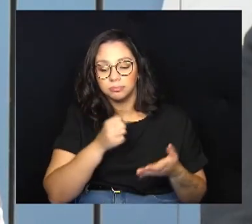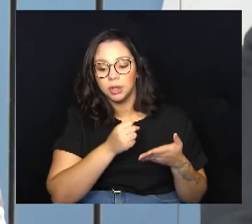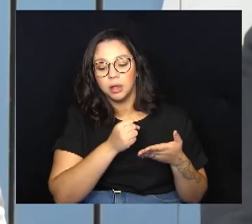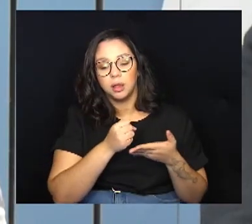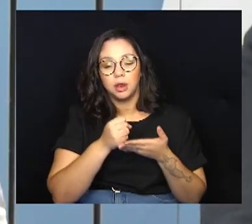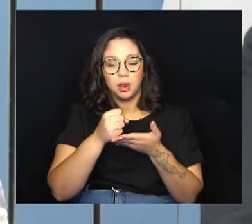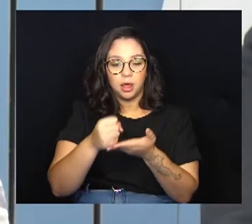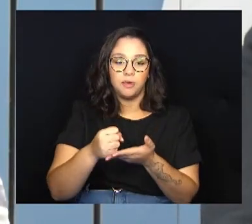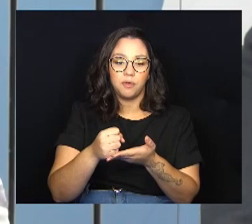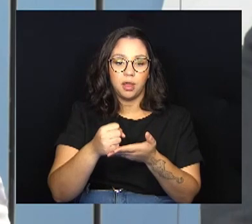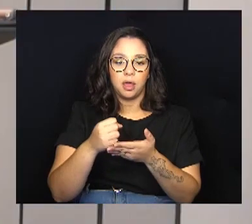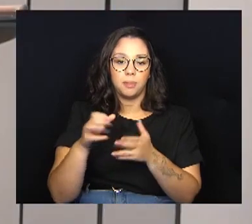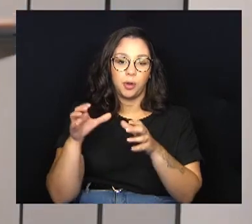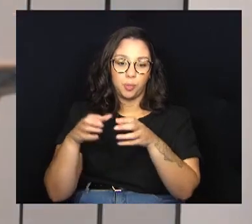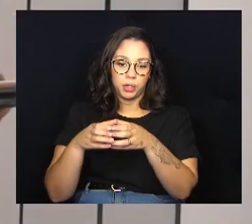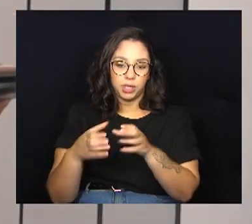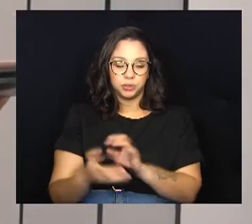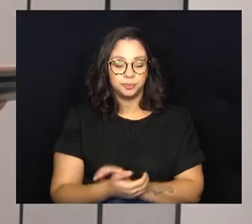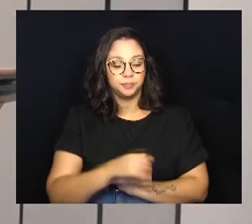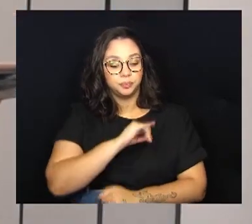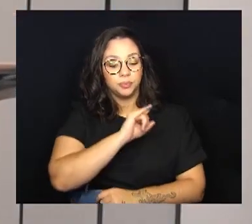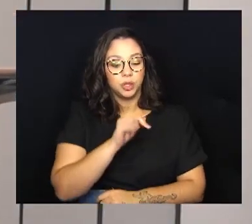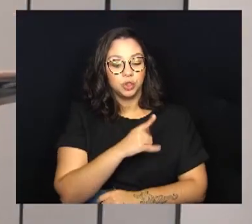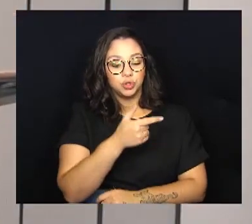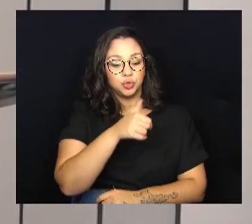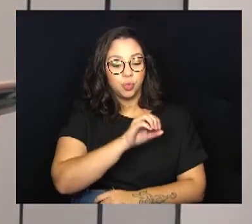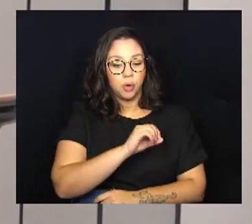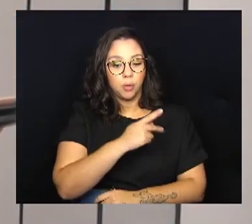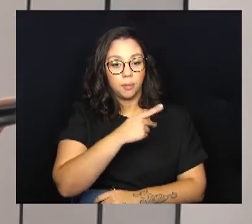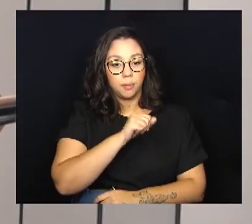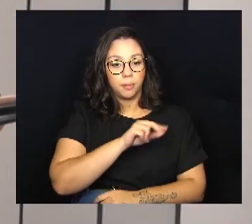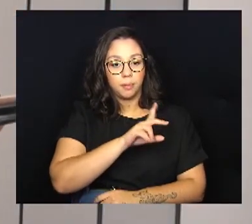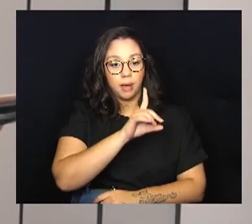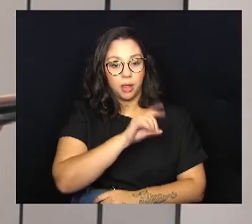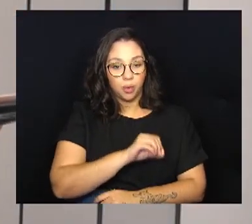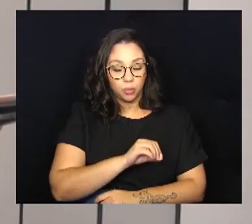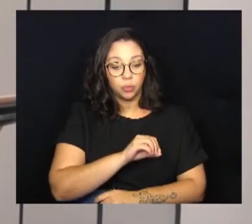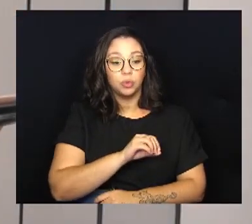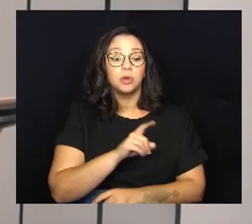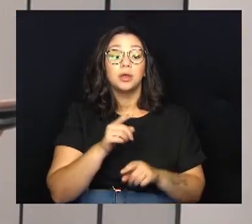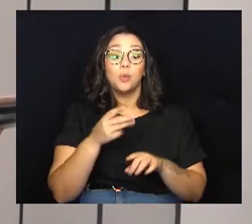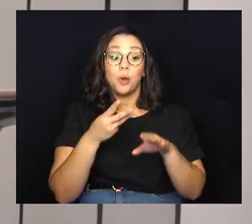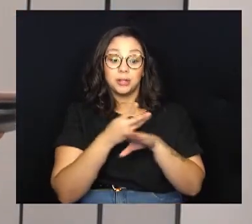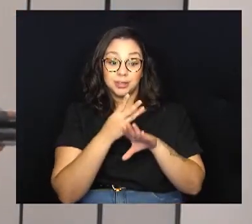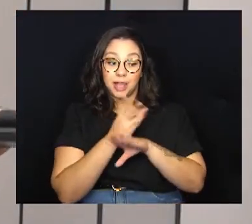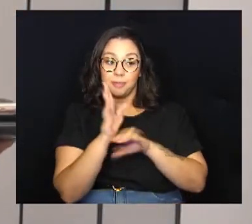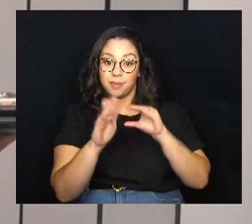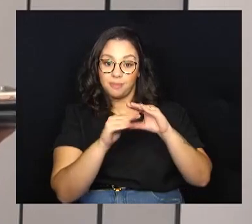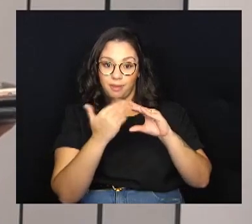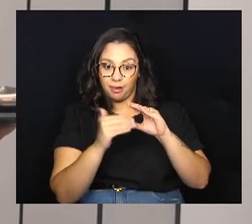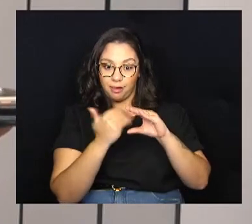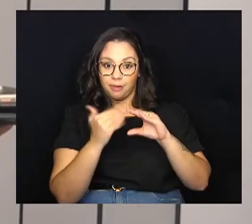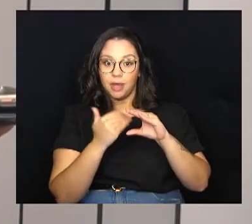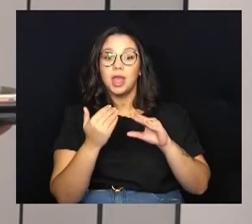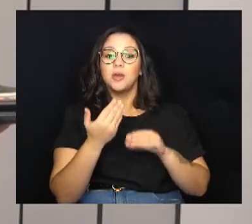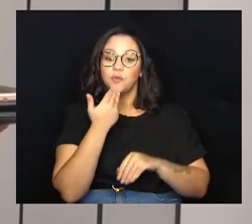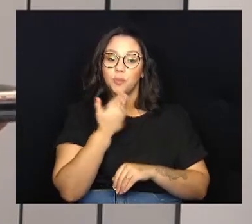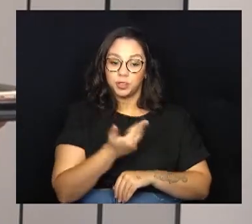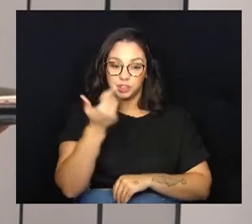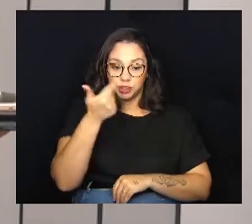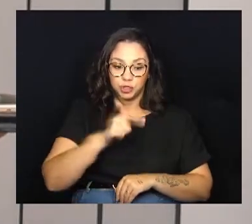não é chega e já começa a ter ligação com a sociedade, com a família, enfim. Mas eu acho que o amparo para